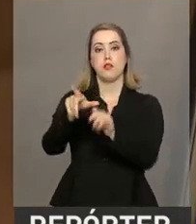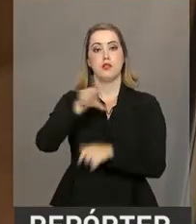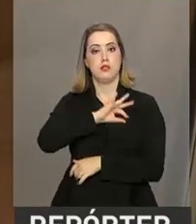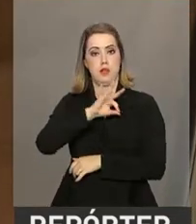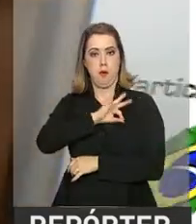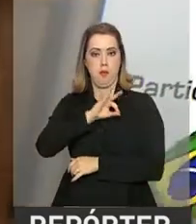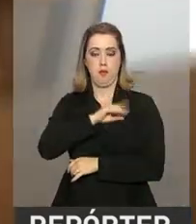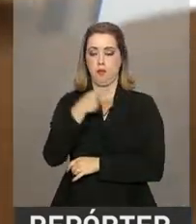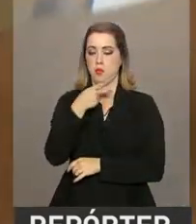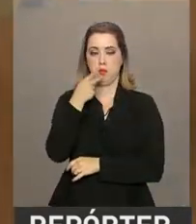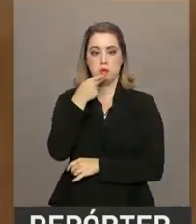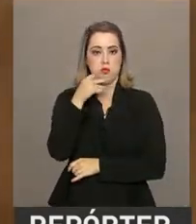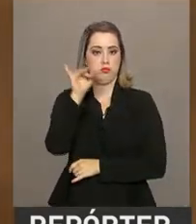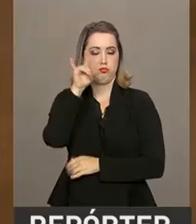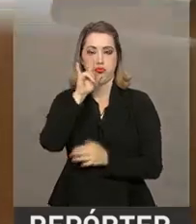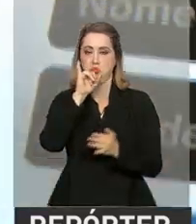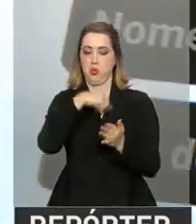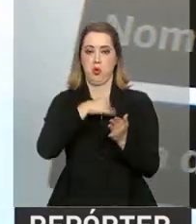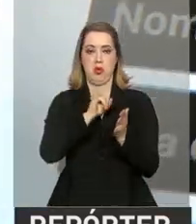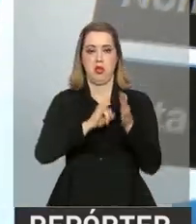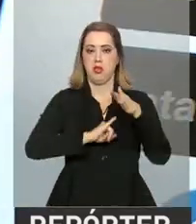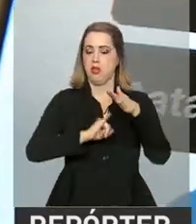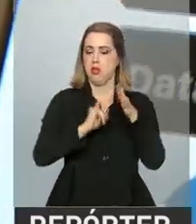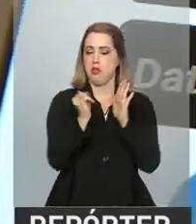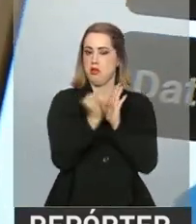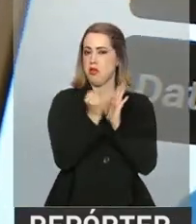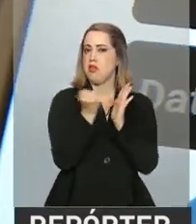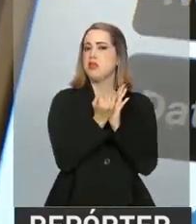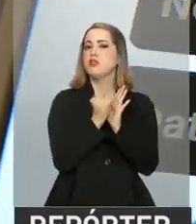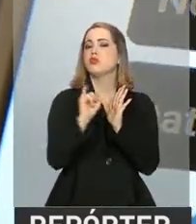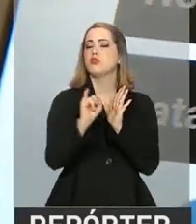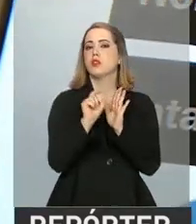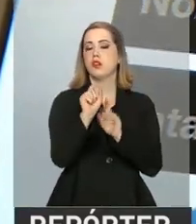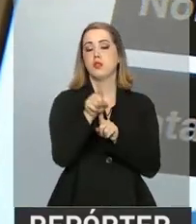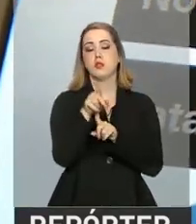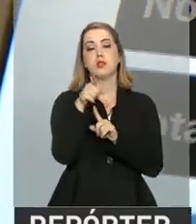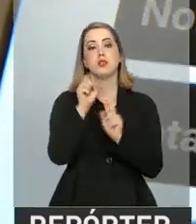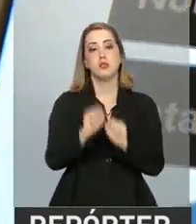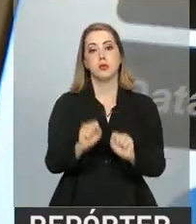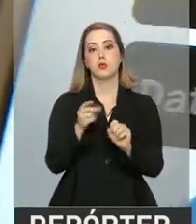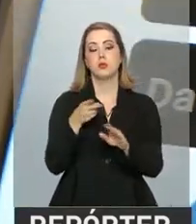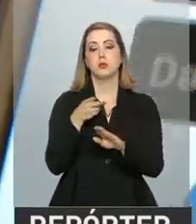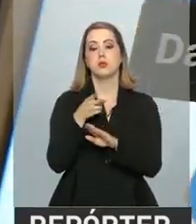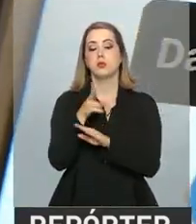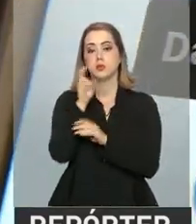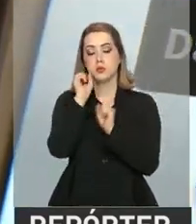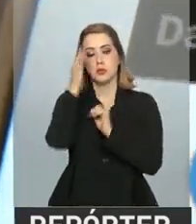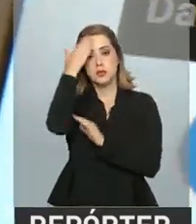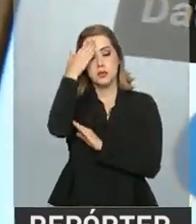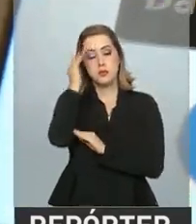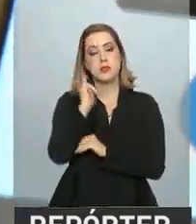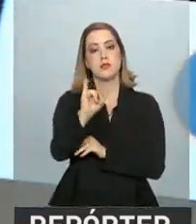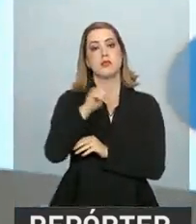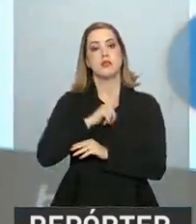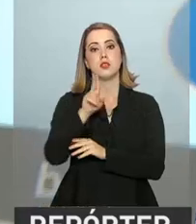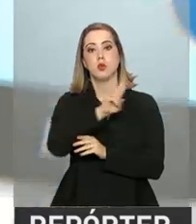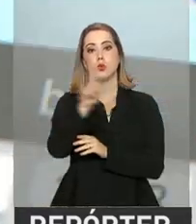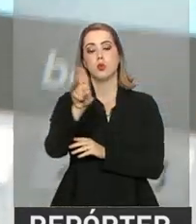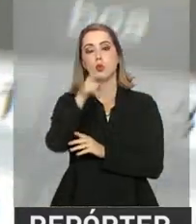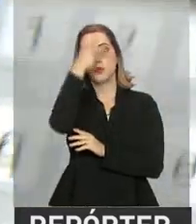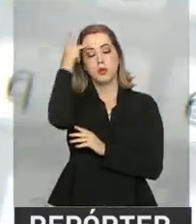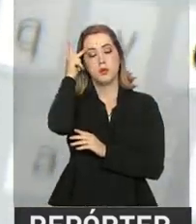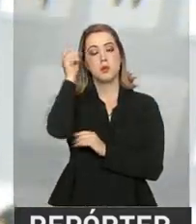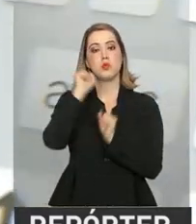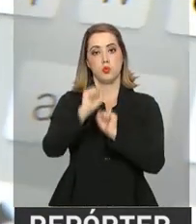necessidade de se identificar o aplicativo também permite descobrir se há algum mandado de prisão em nome de uma pessoa para isso